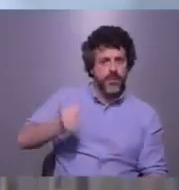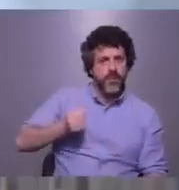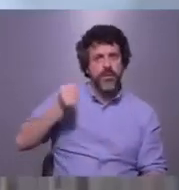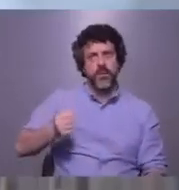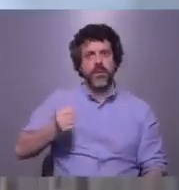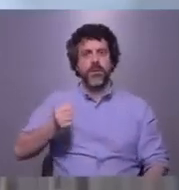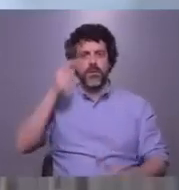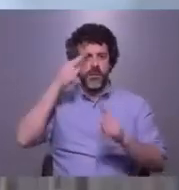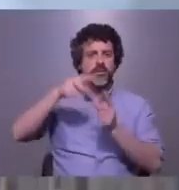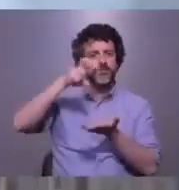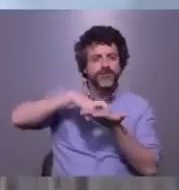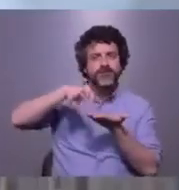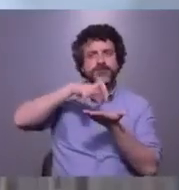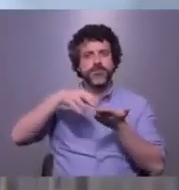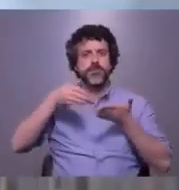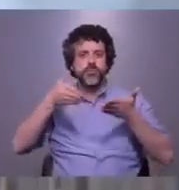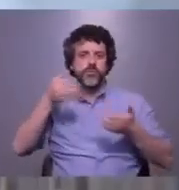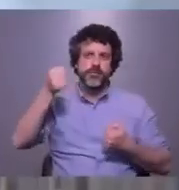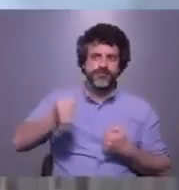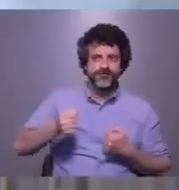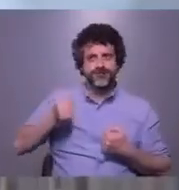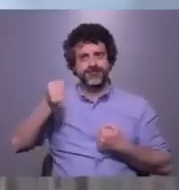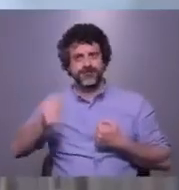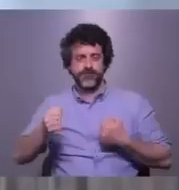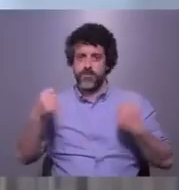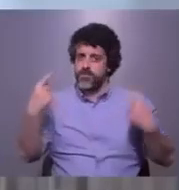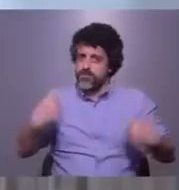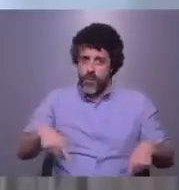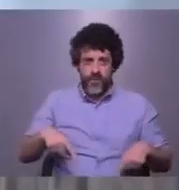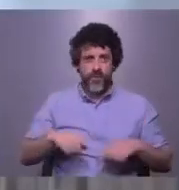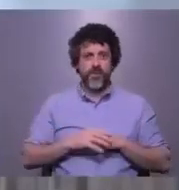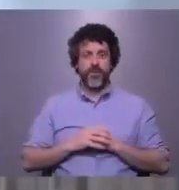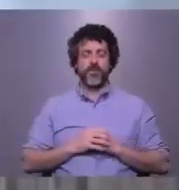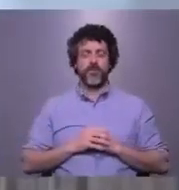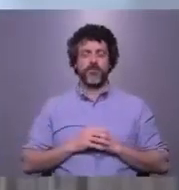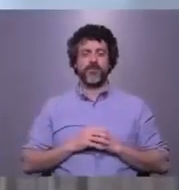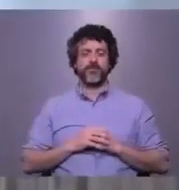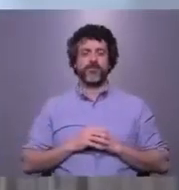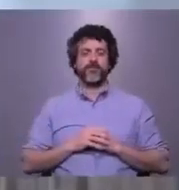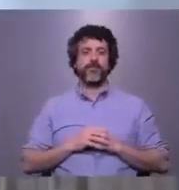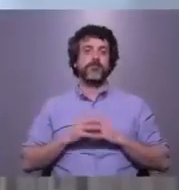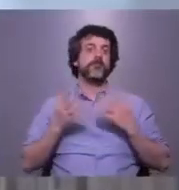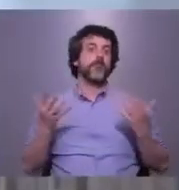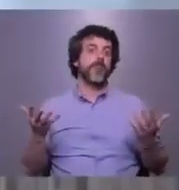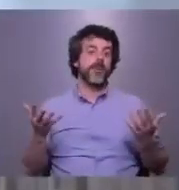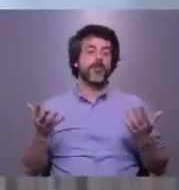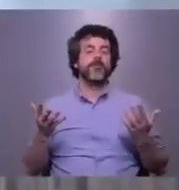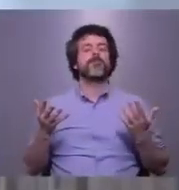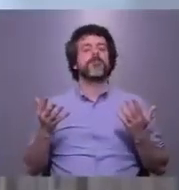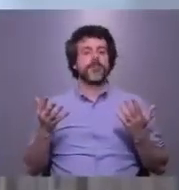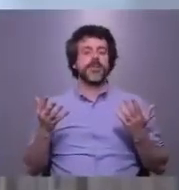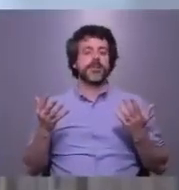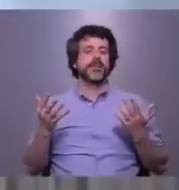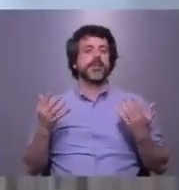os ajudar na caminhada. É a única bagagem daquele que envia. Deste modo,